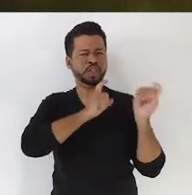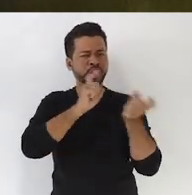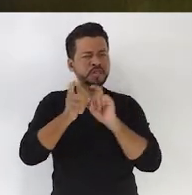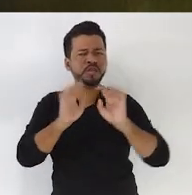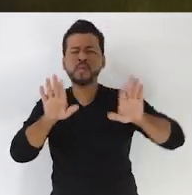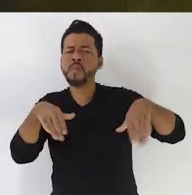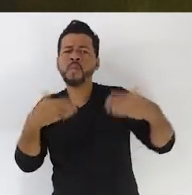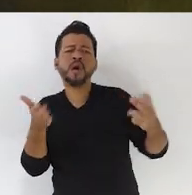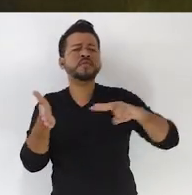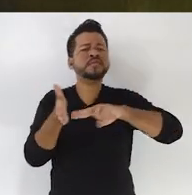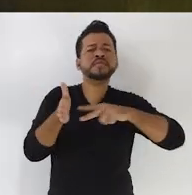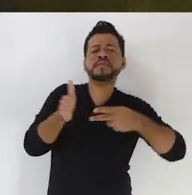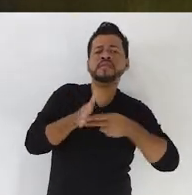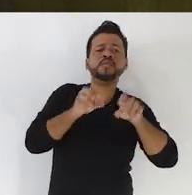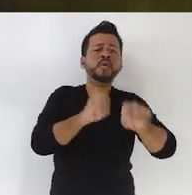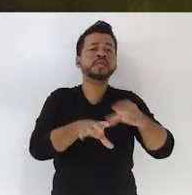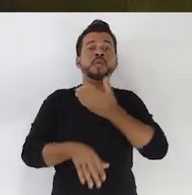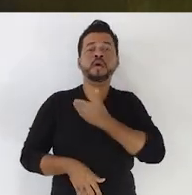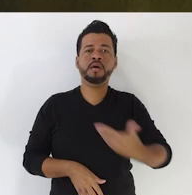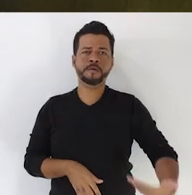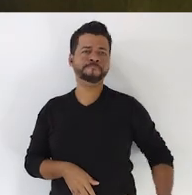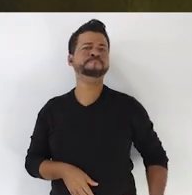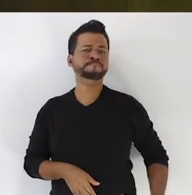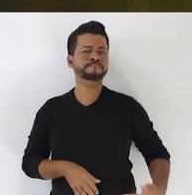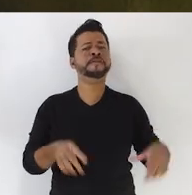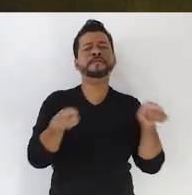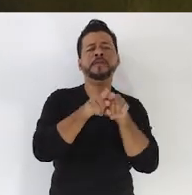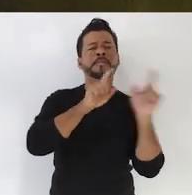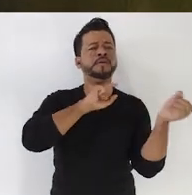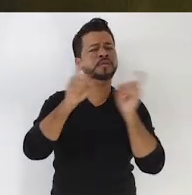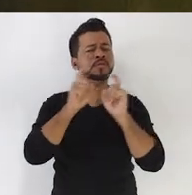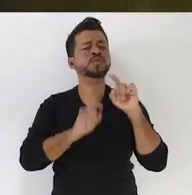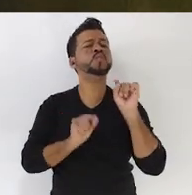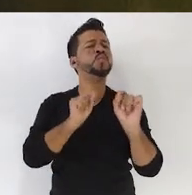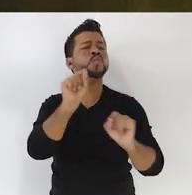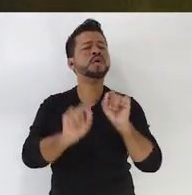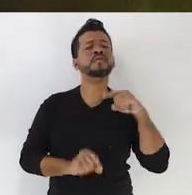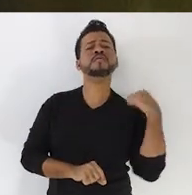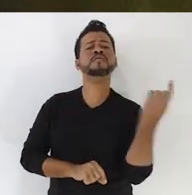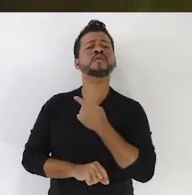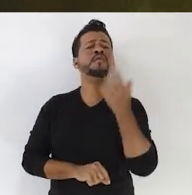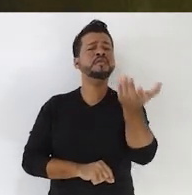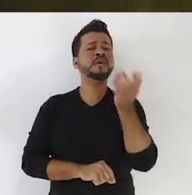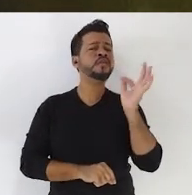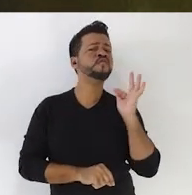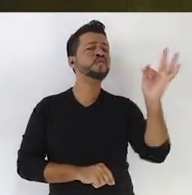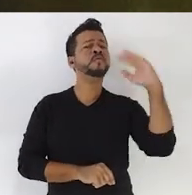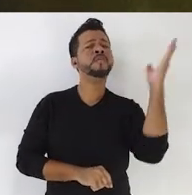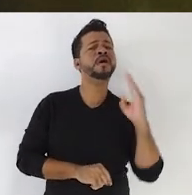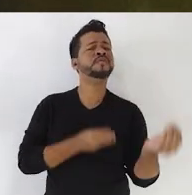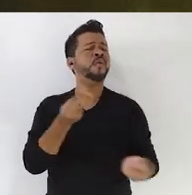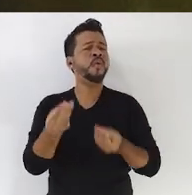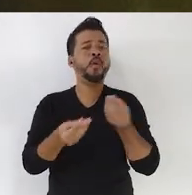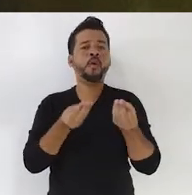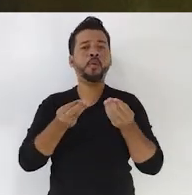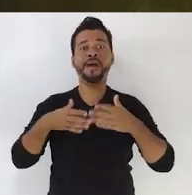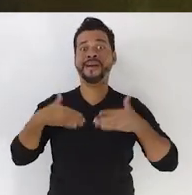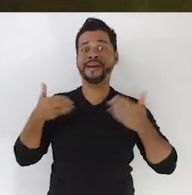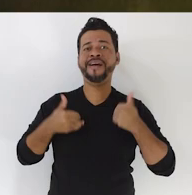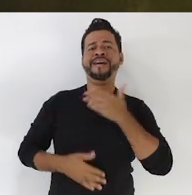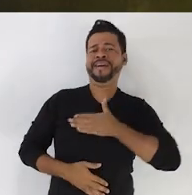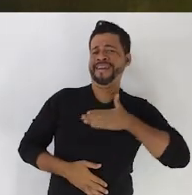essa alegria, com esse entusiasmo, queremos dizer a vocês que o Portal do Bicentenário é um espaço